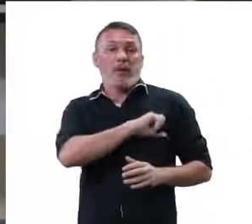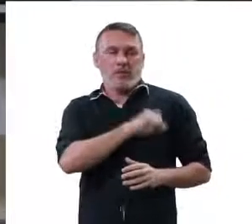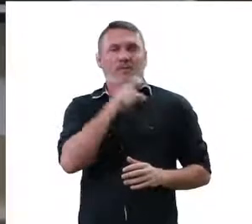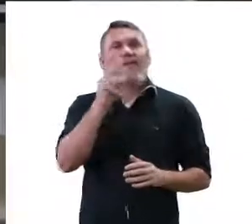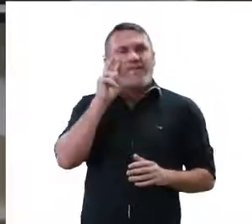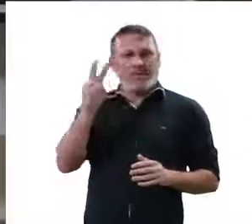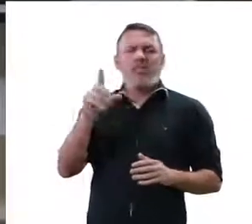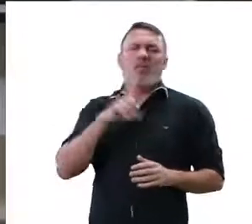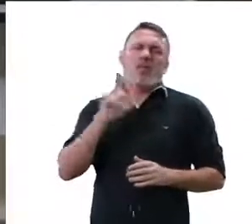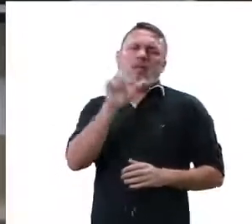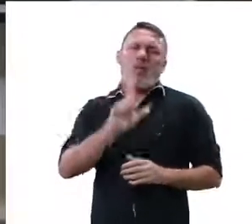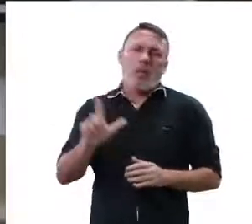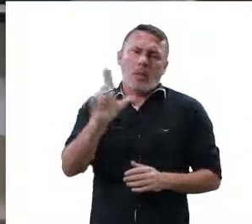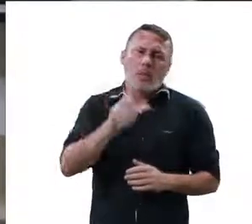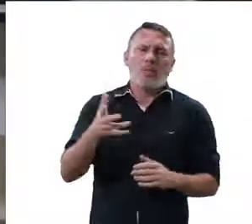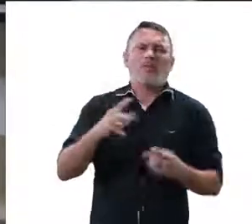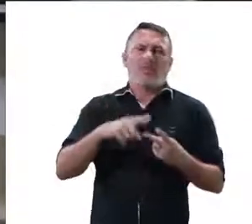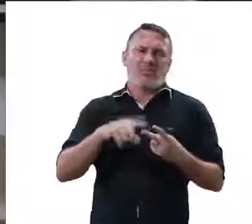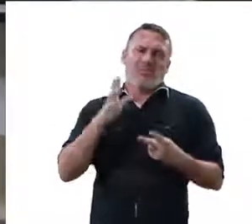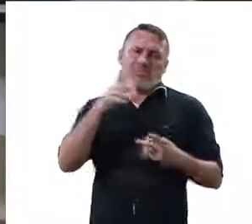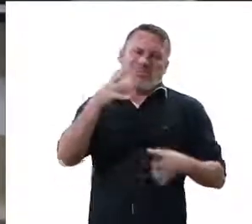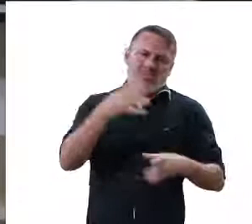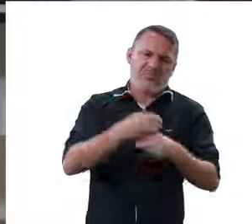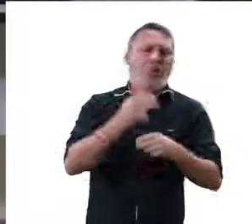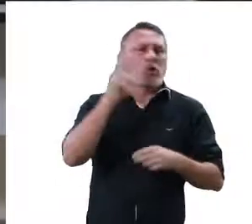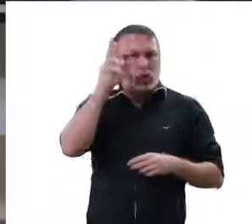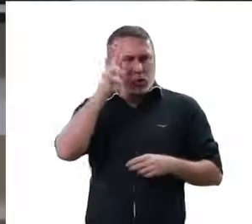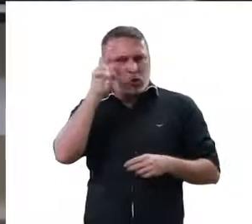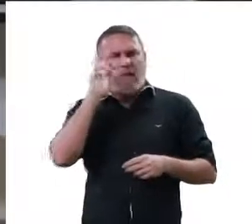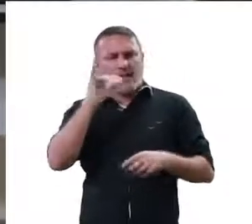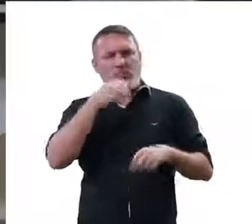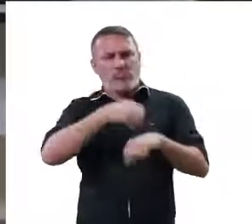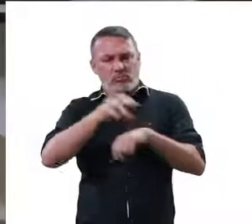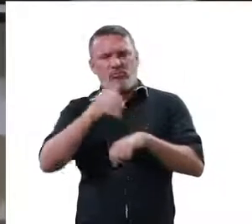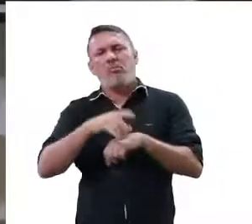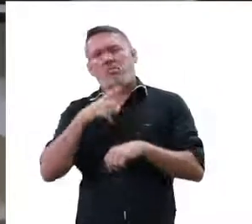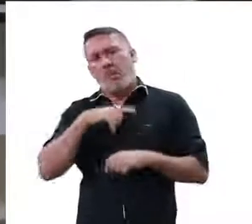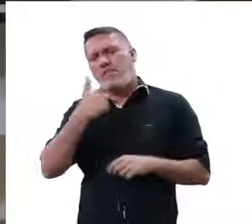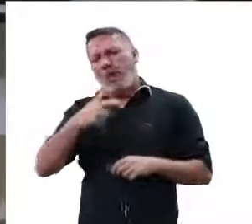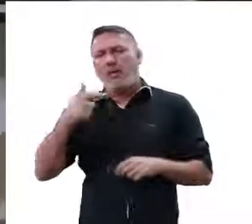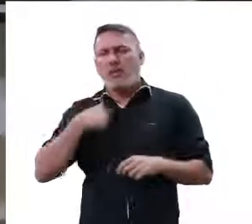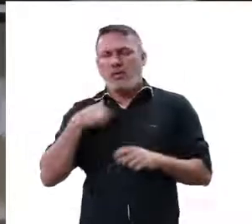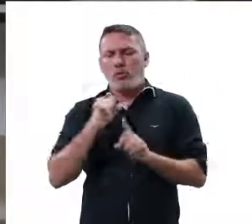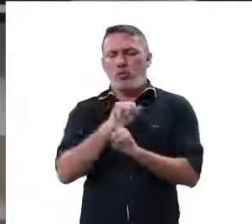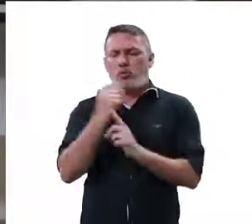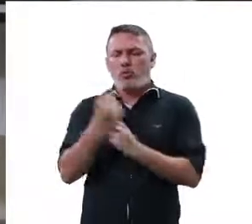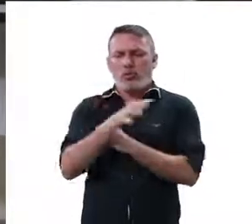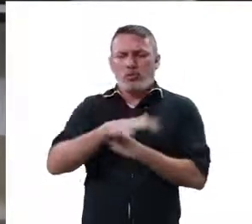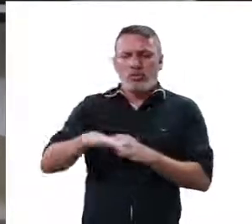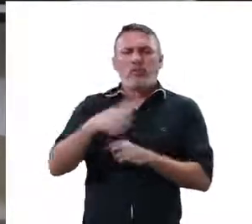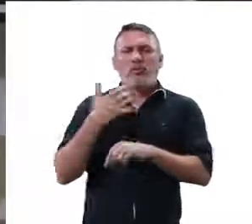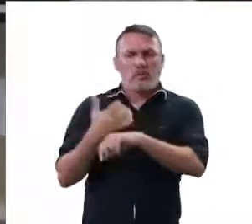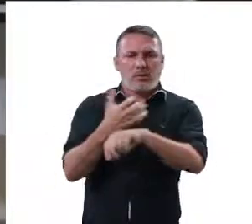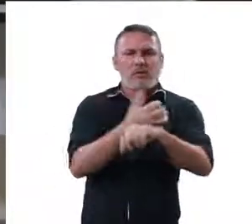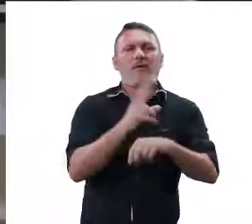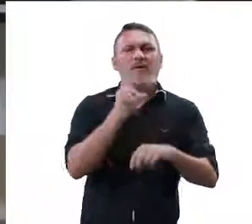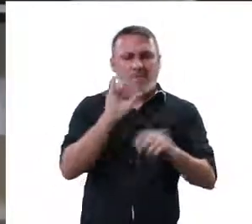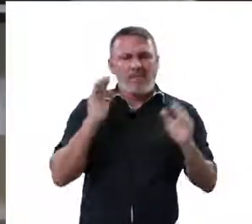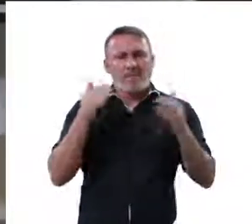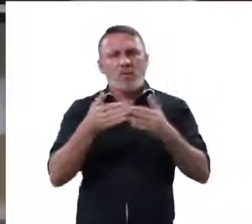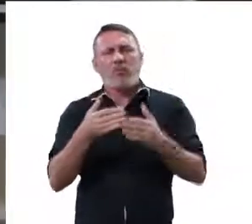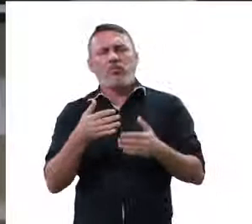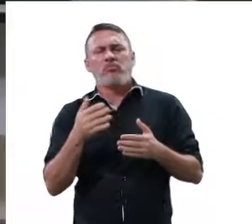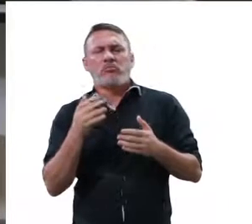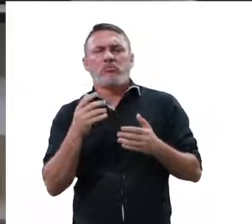o romântico, vocês vão ver isso em literatura, também muito provavelmente vão ver em história, a gente vai também abordar um pouco